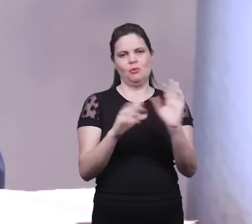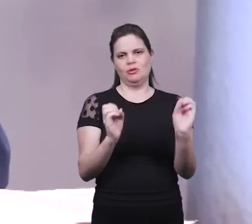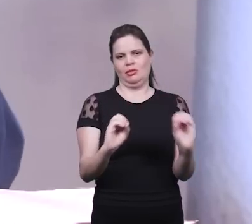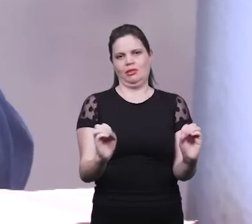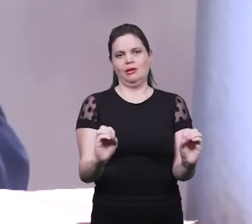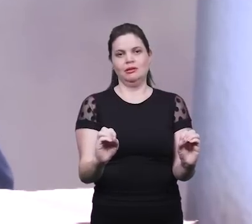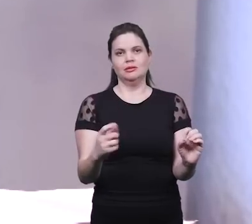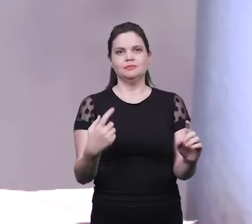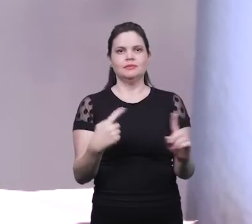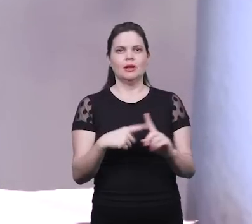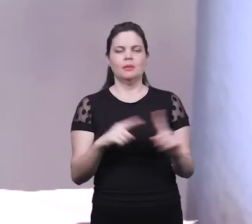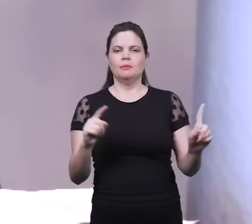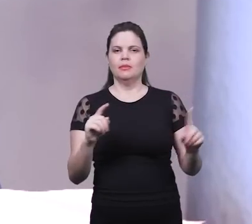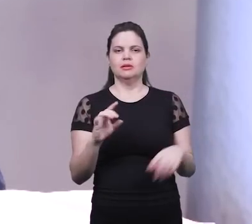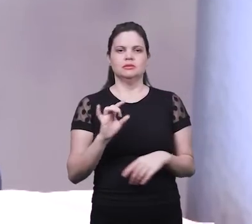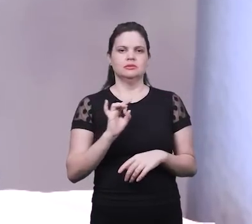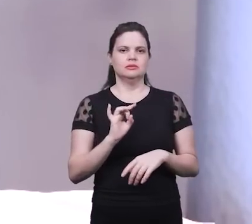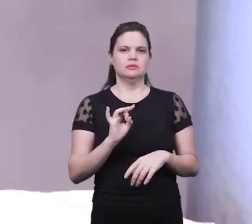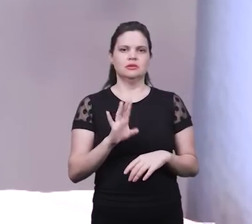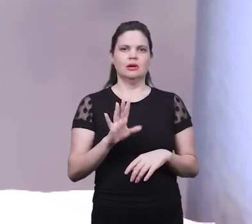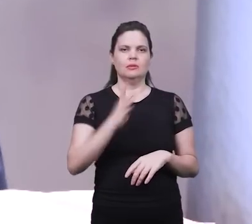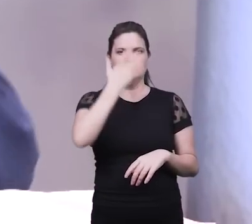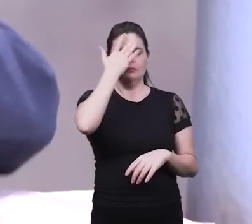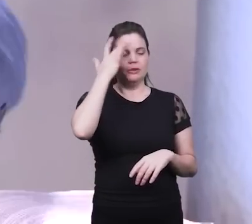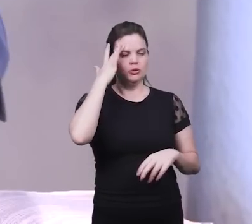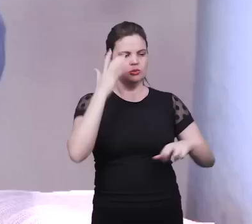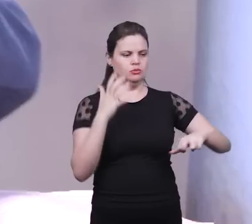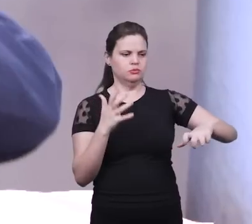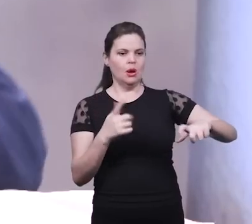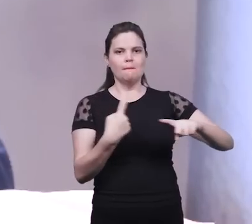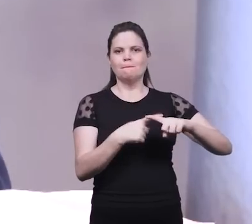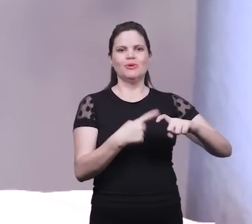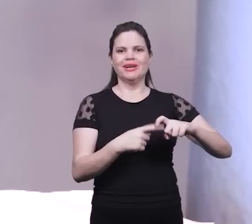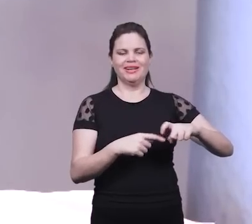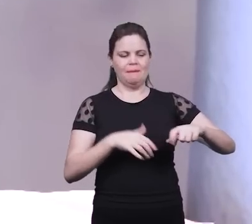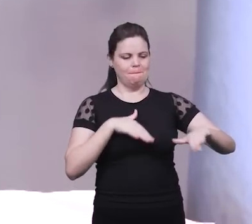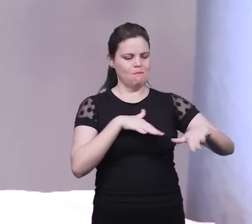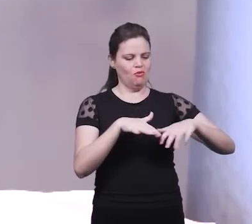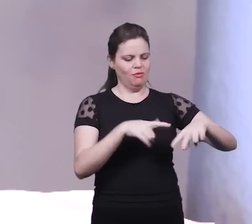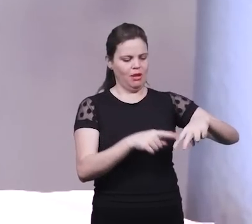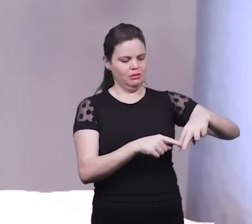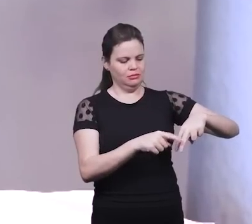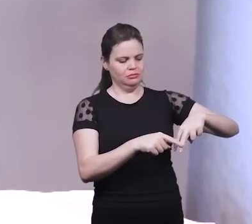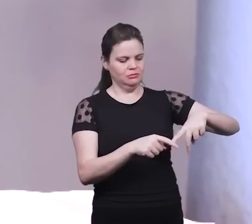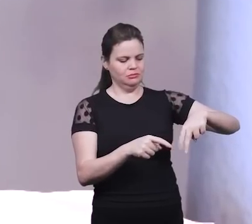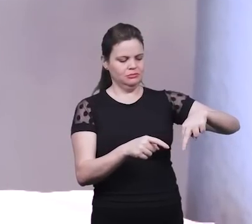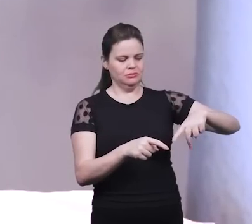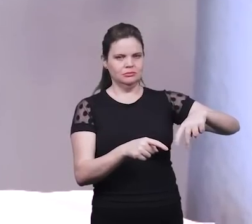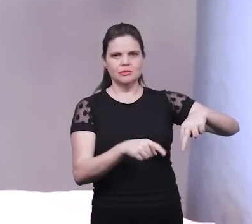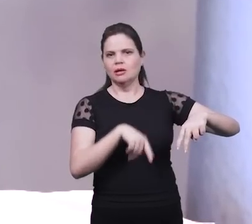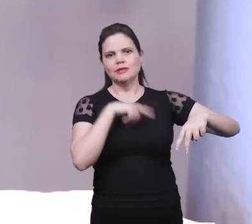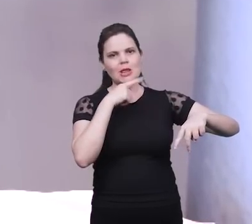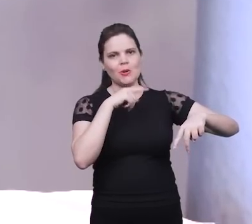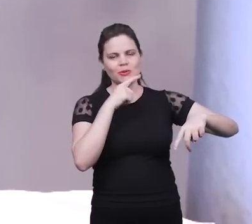Normalmente era considerado como alguém, todos consideravam como paralítico. Ele não conseguia se movimentar, então entende-se que era um paralítico.